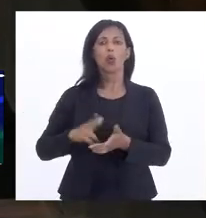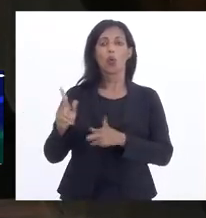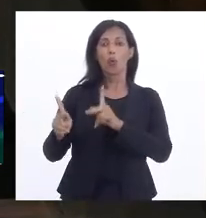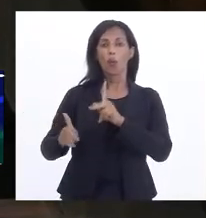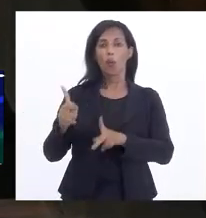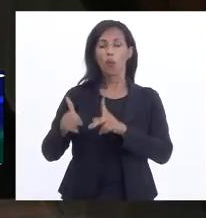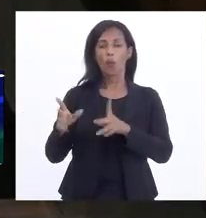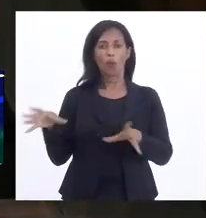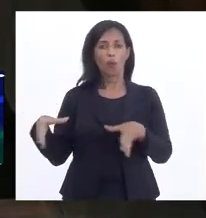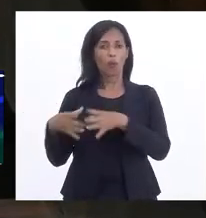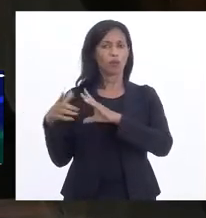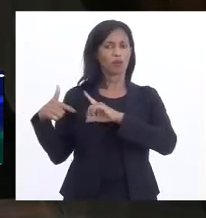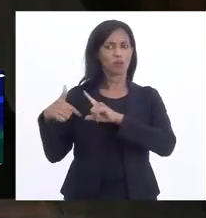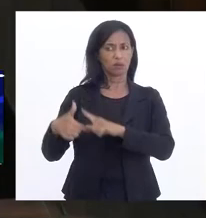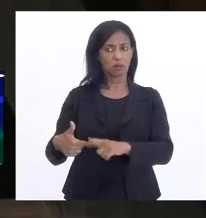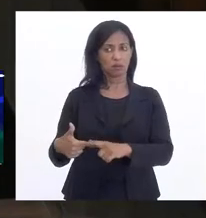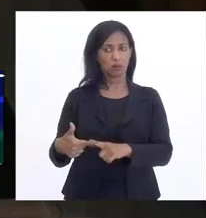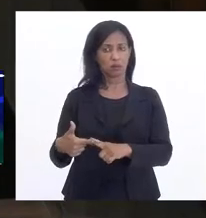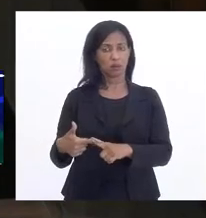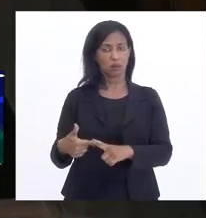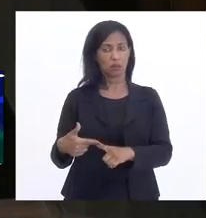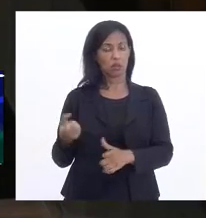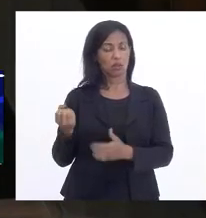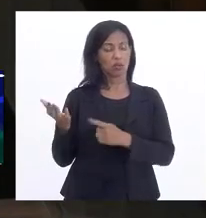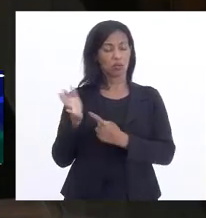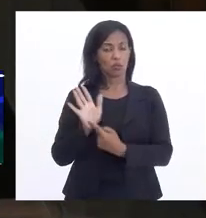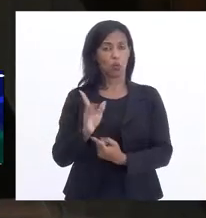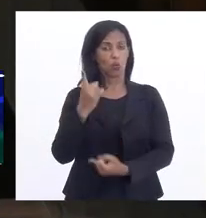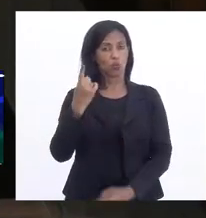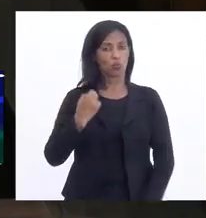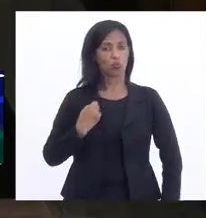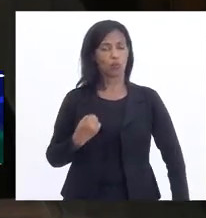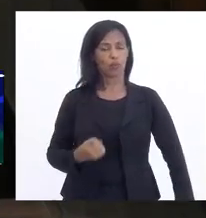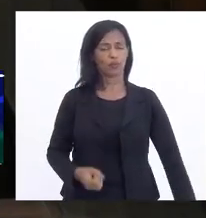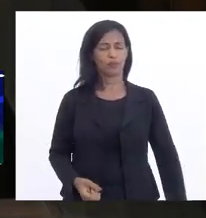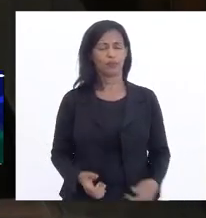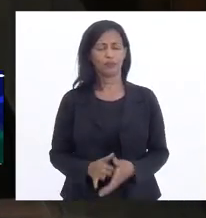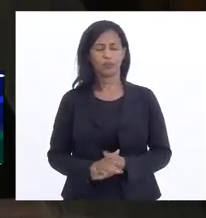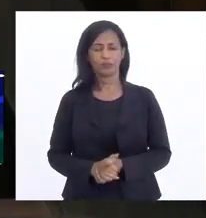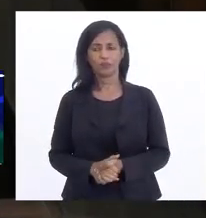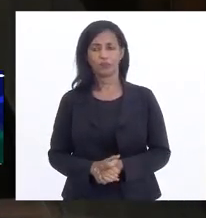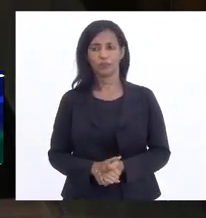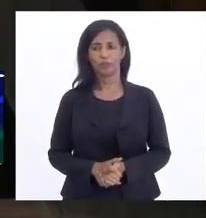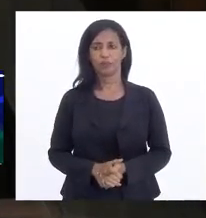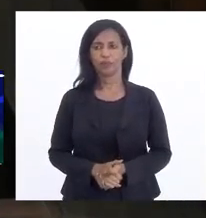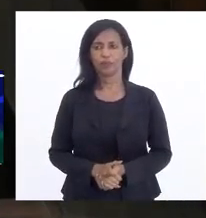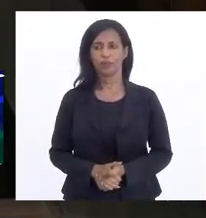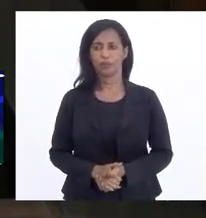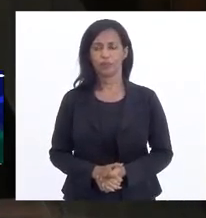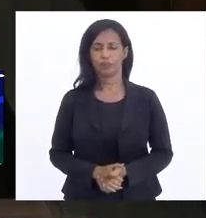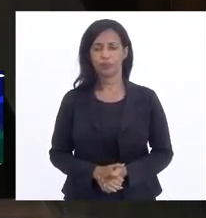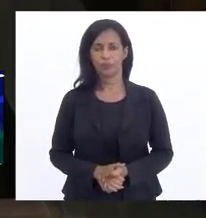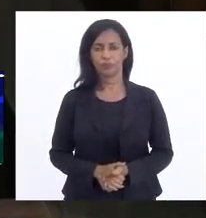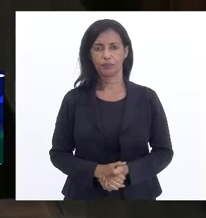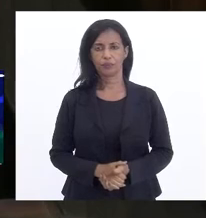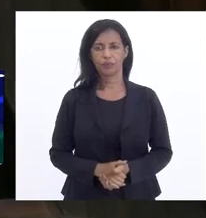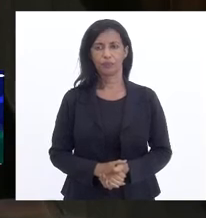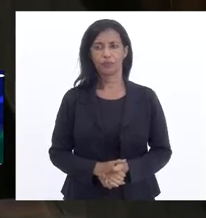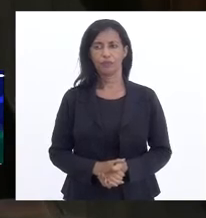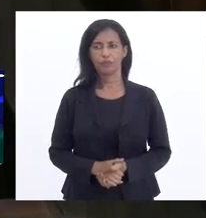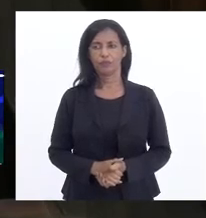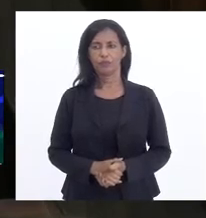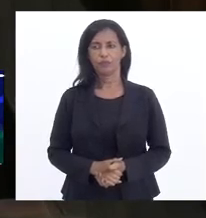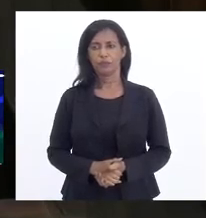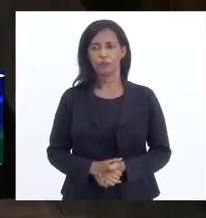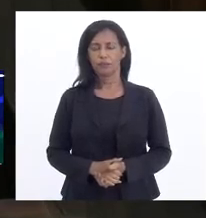e comunidades tradicionais. Eu trago apenas um número. Vou trazer apenas um número para a gente entender o tamanho do que a gente está falando.